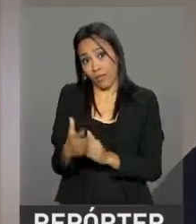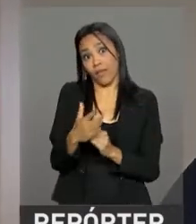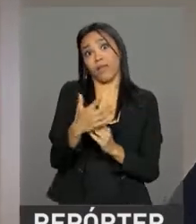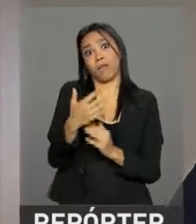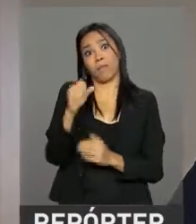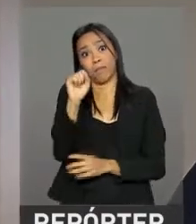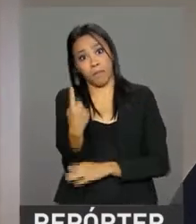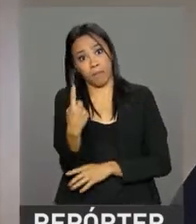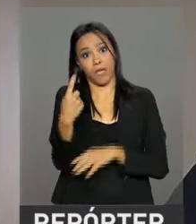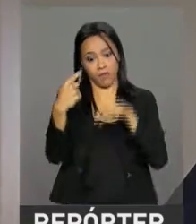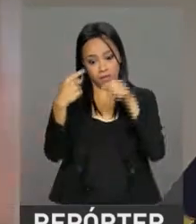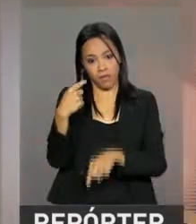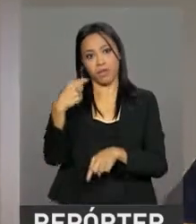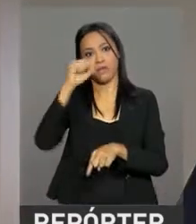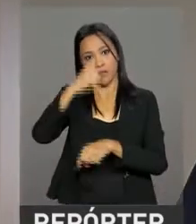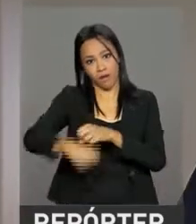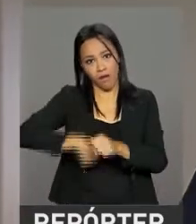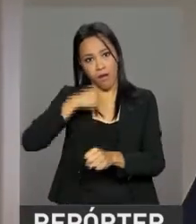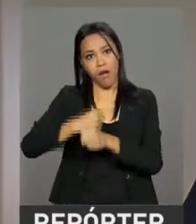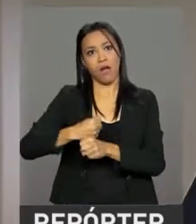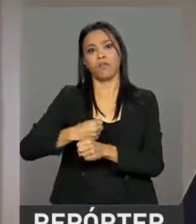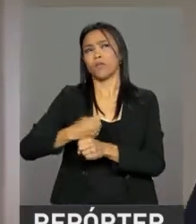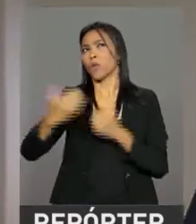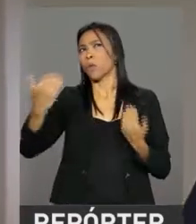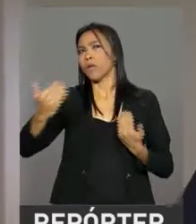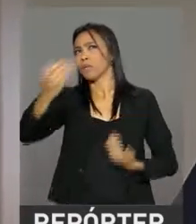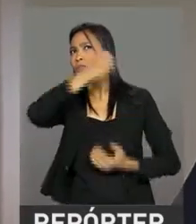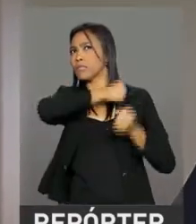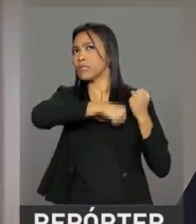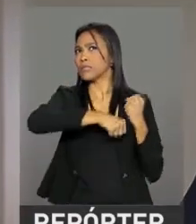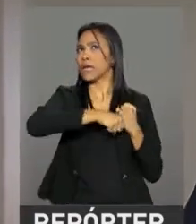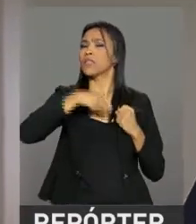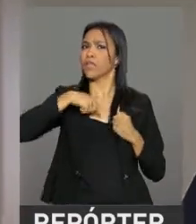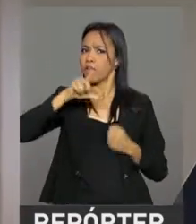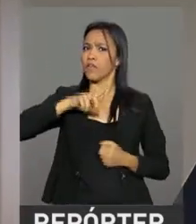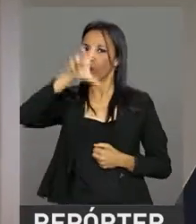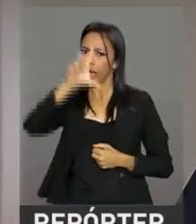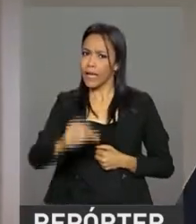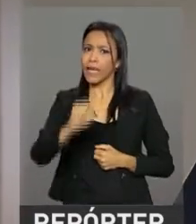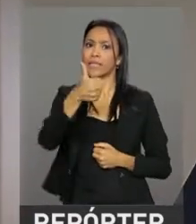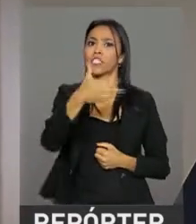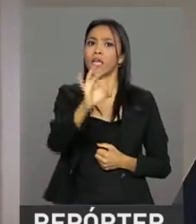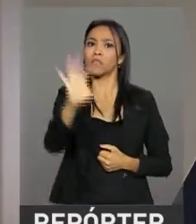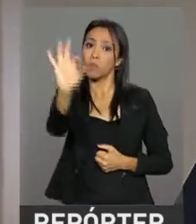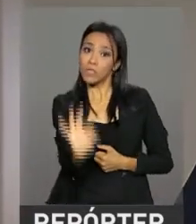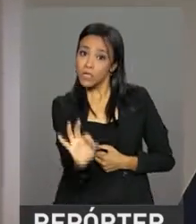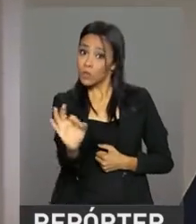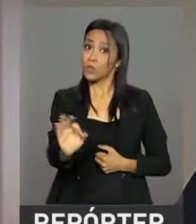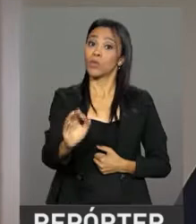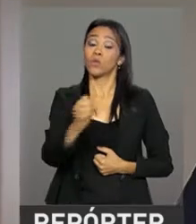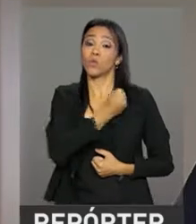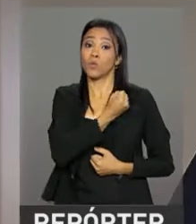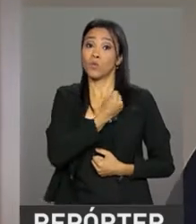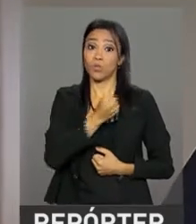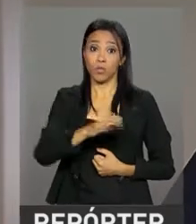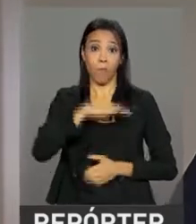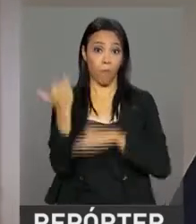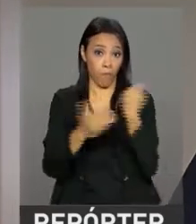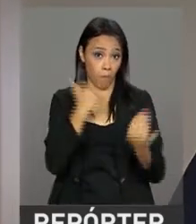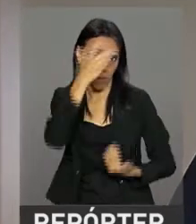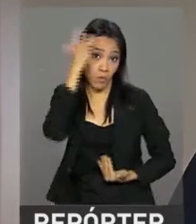ano, dia 1º esse ano e dia 3 do ano passado, nós teríamos uma queda de 10% mais ou menos no número de mortos. Mesmo